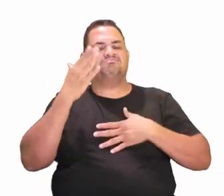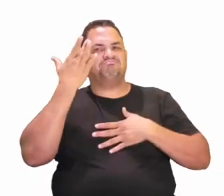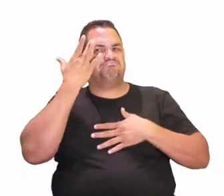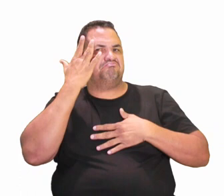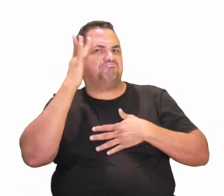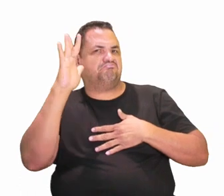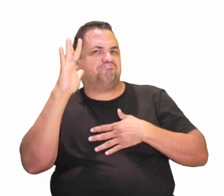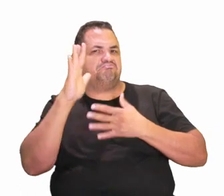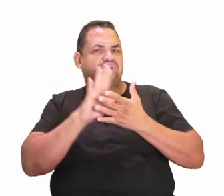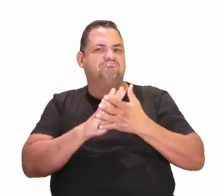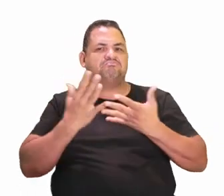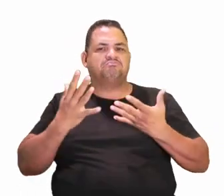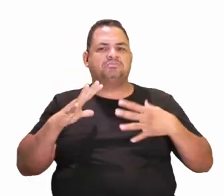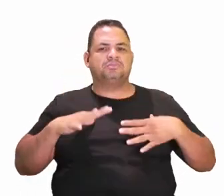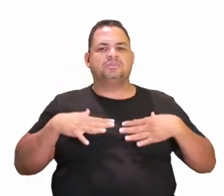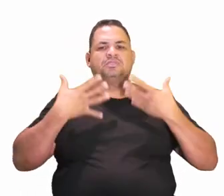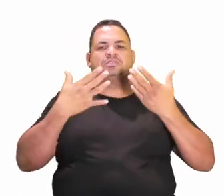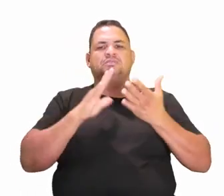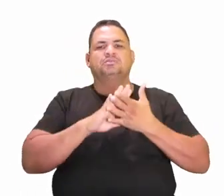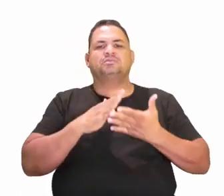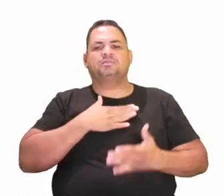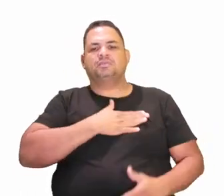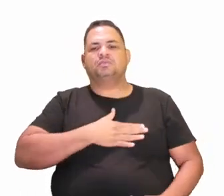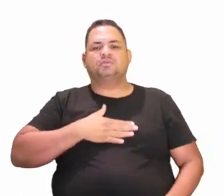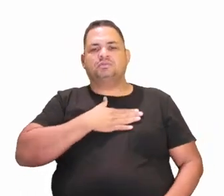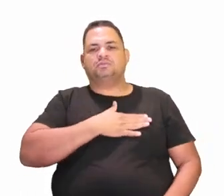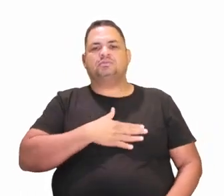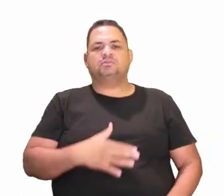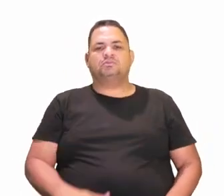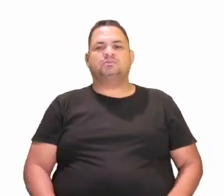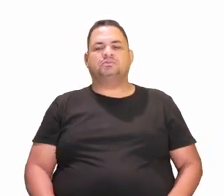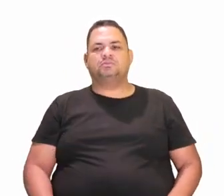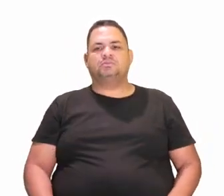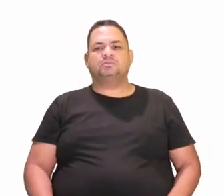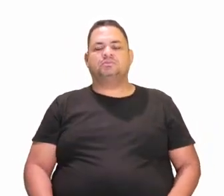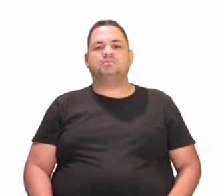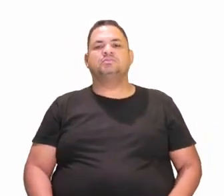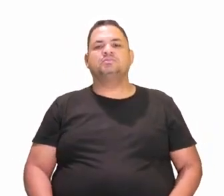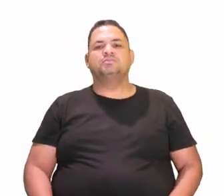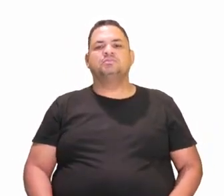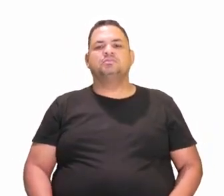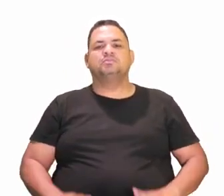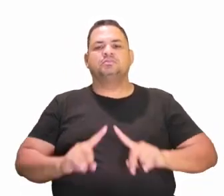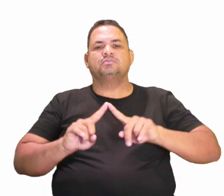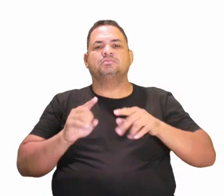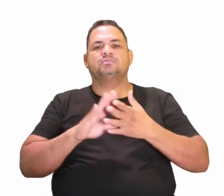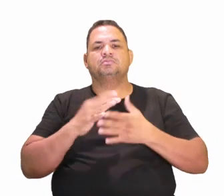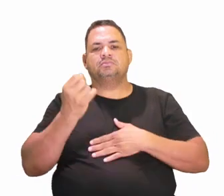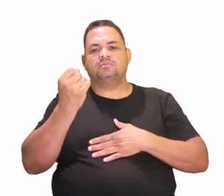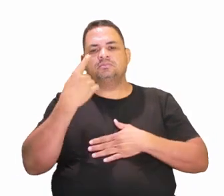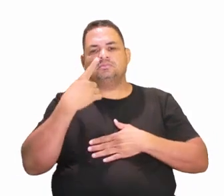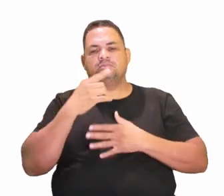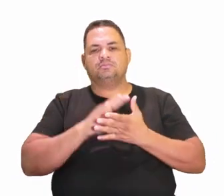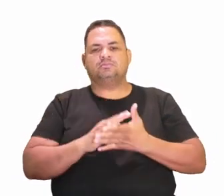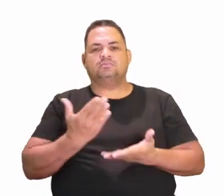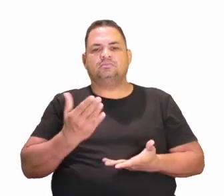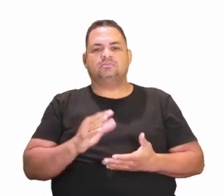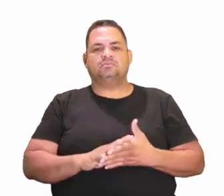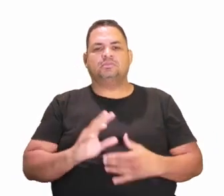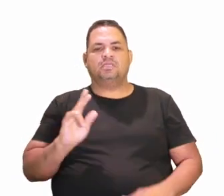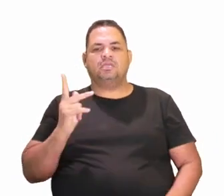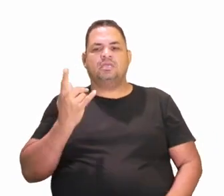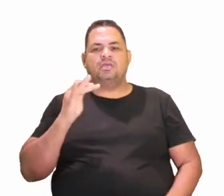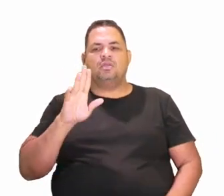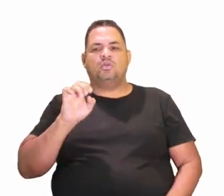uma celebração favorita ali e tal, que eu goste e tudo mais pela celebração, mas eu acho interessante o Halloween,